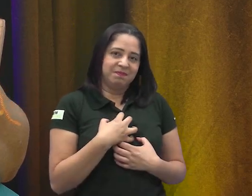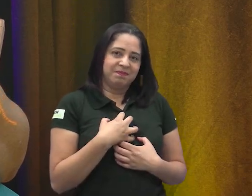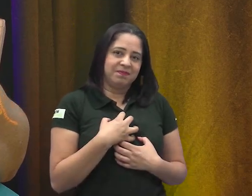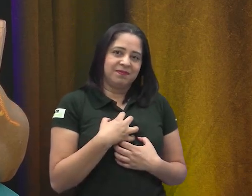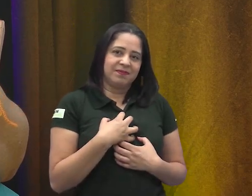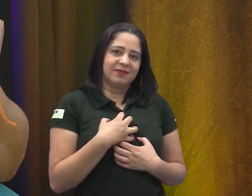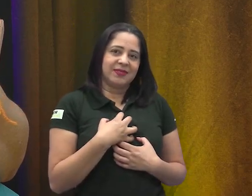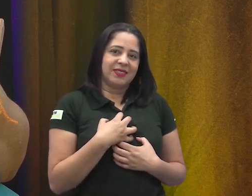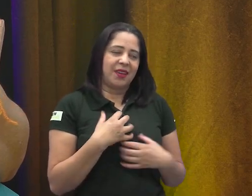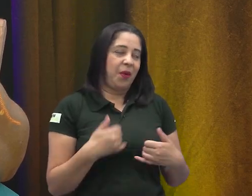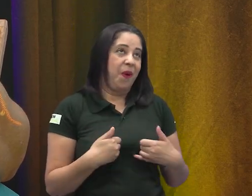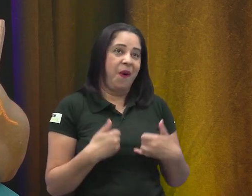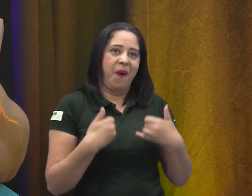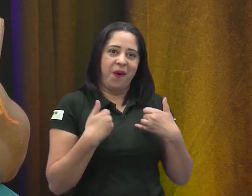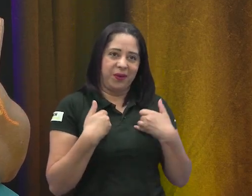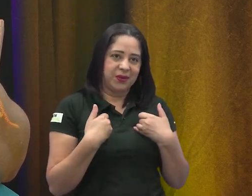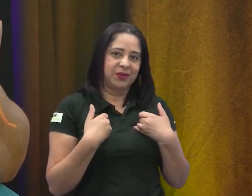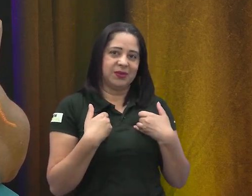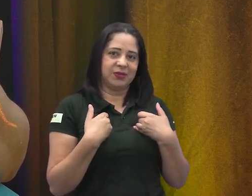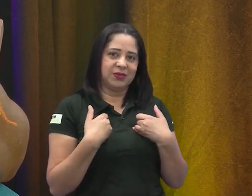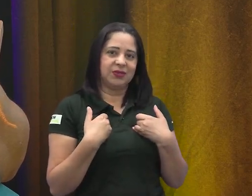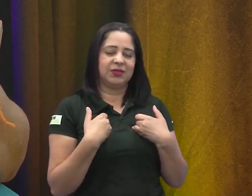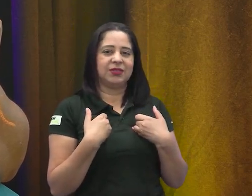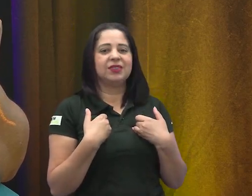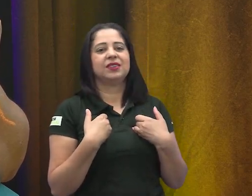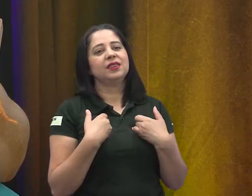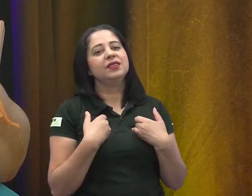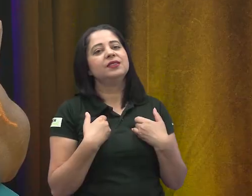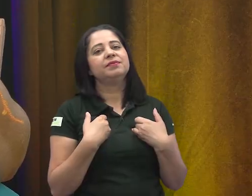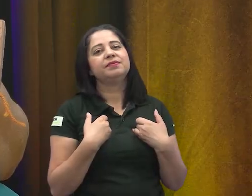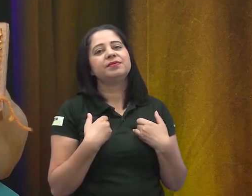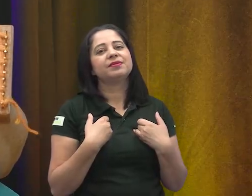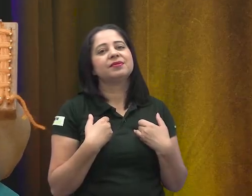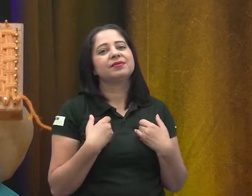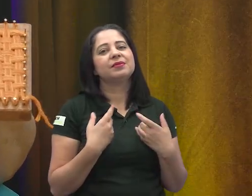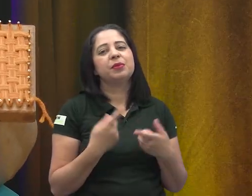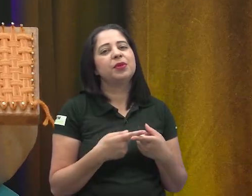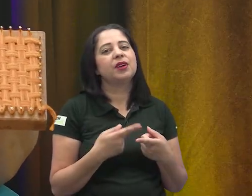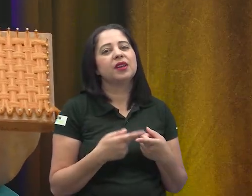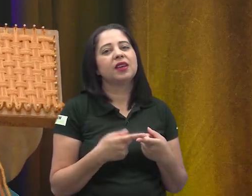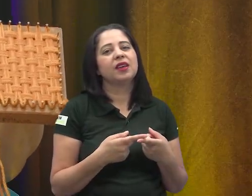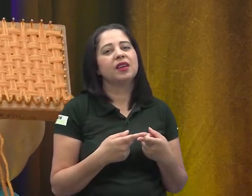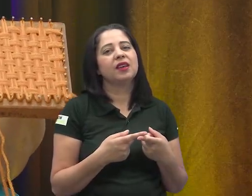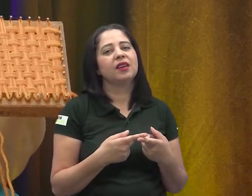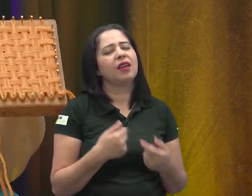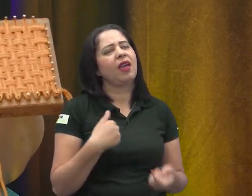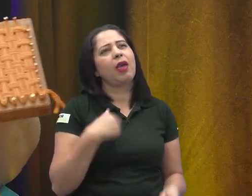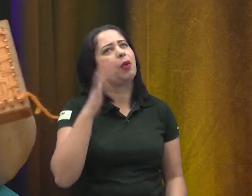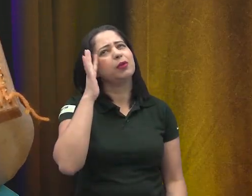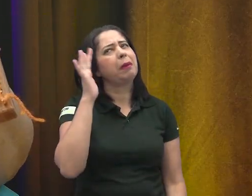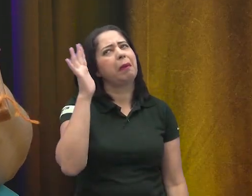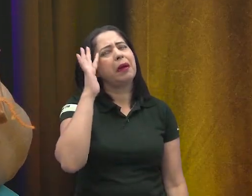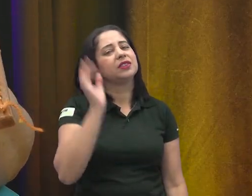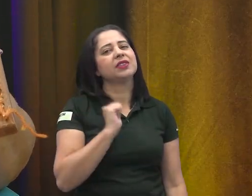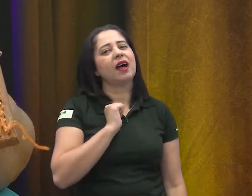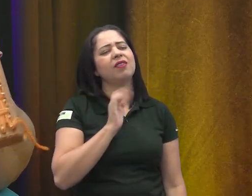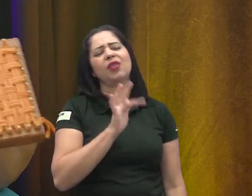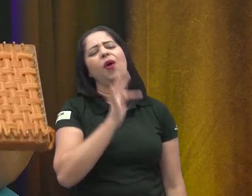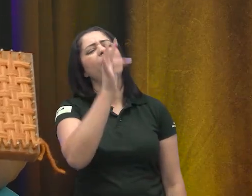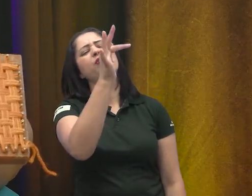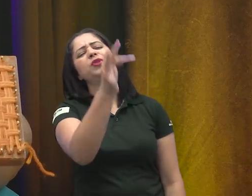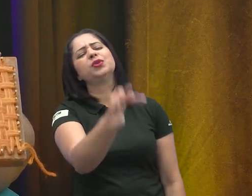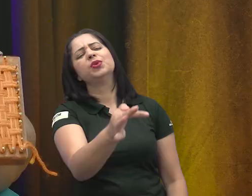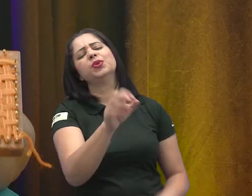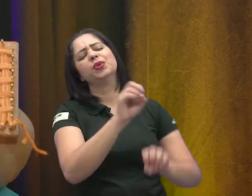assim, lisonjeada, né? E de uma coisa que, às vezes, nunca passou pela minha cabeça que um dia eu iria